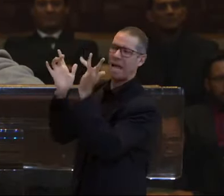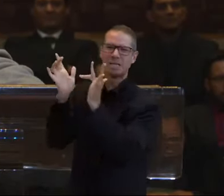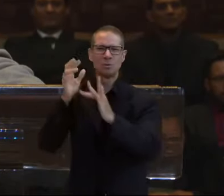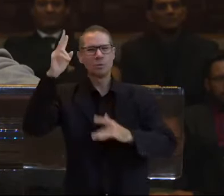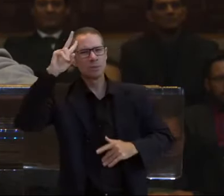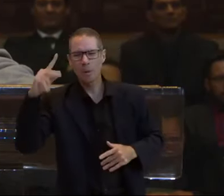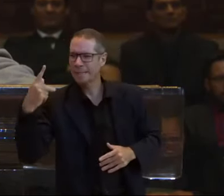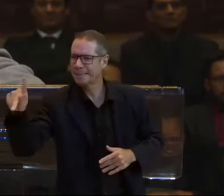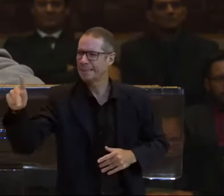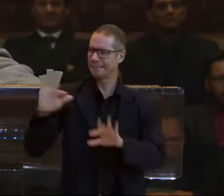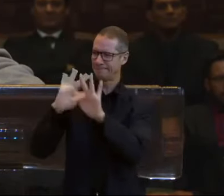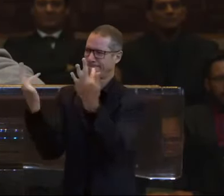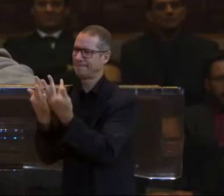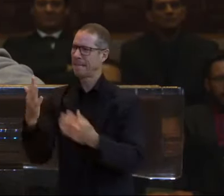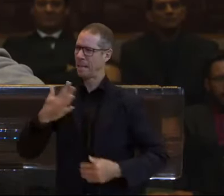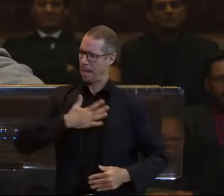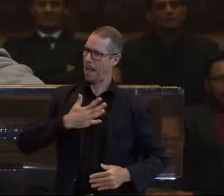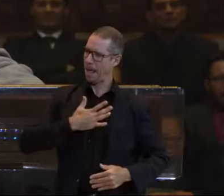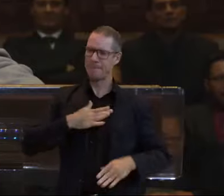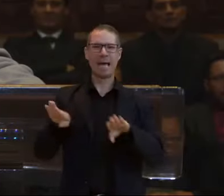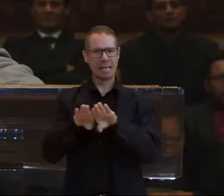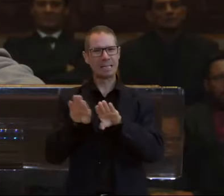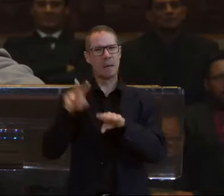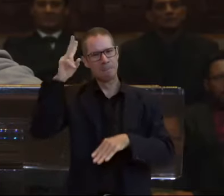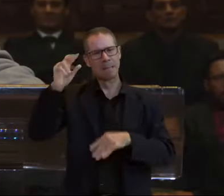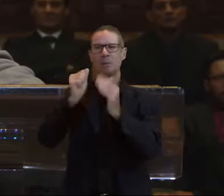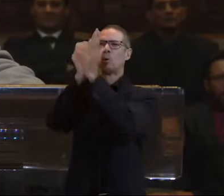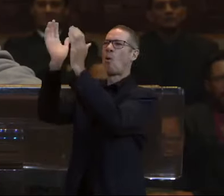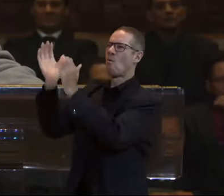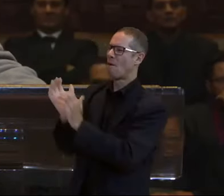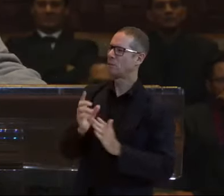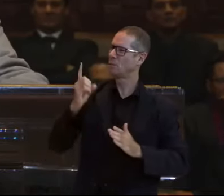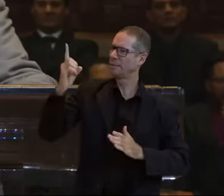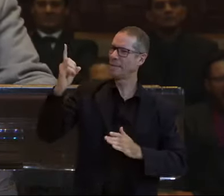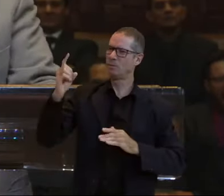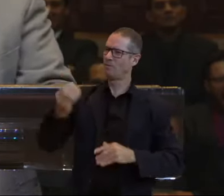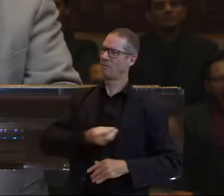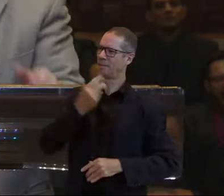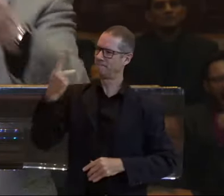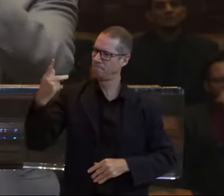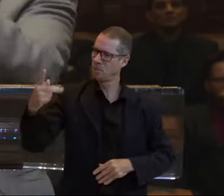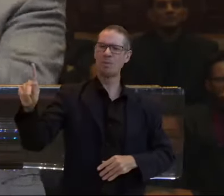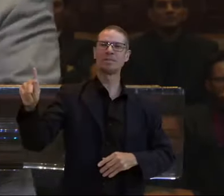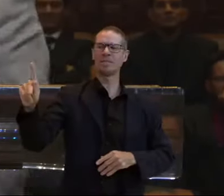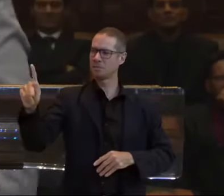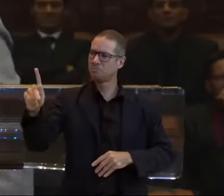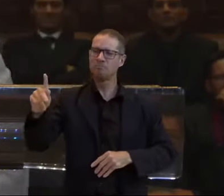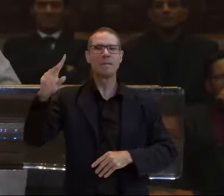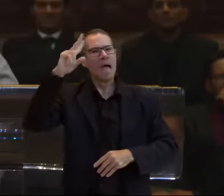história deles é a minha história. Louvado seja Deus pela vida de vocês, tá? E vocês ouviram histórias aí, não